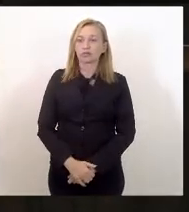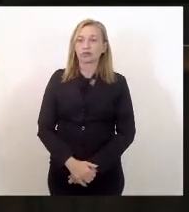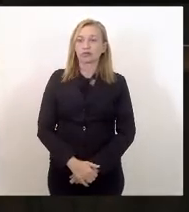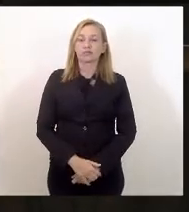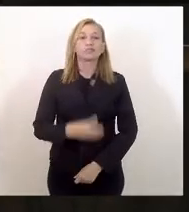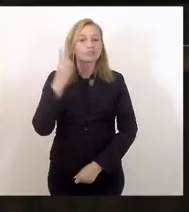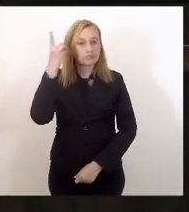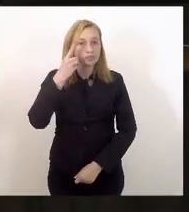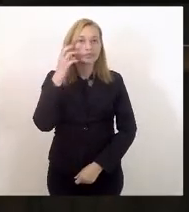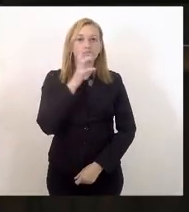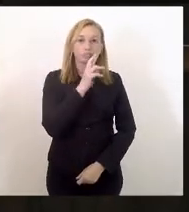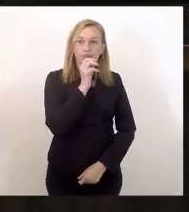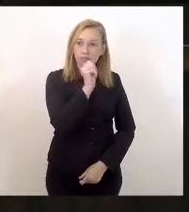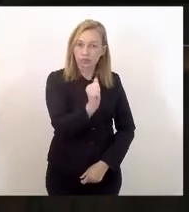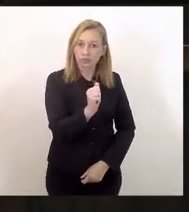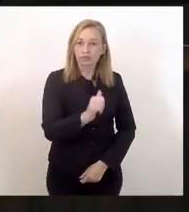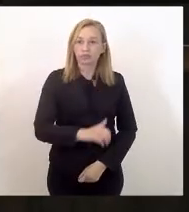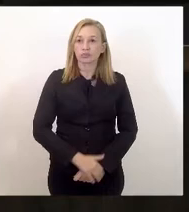Deputado Rodrigo Amorim.